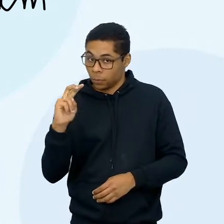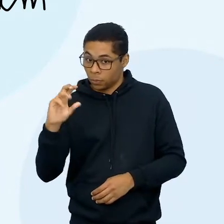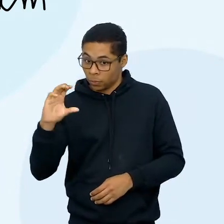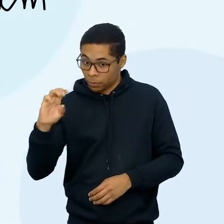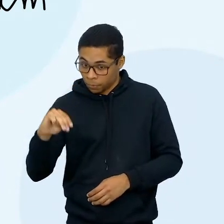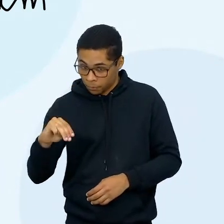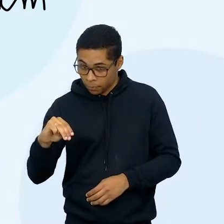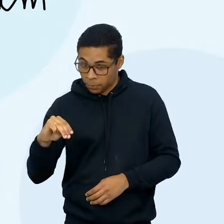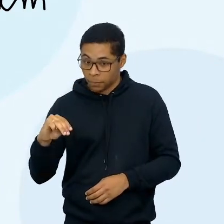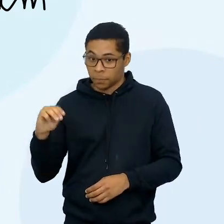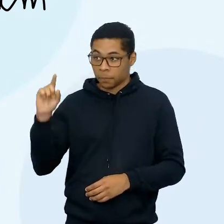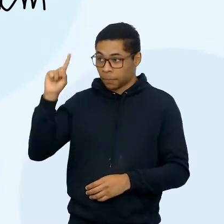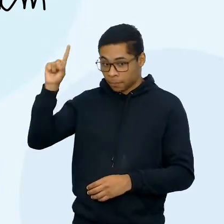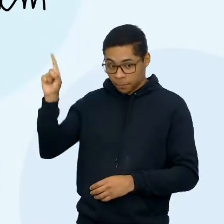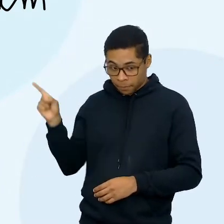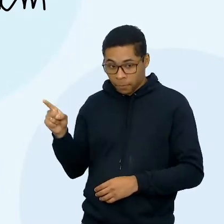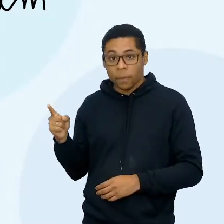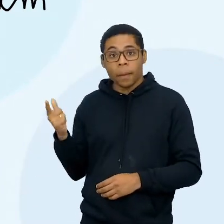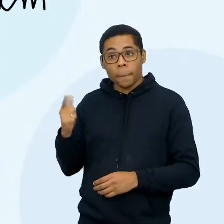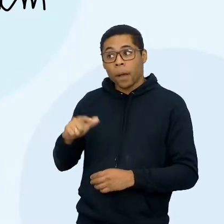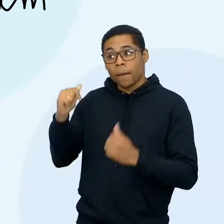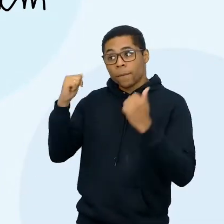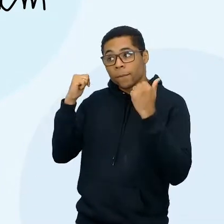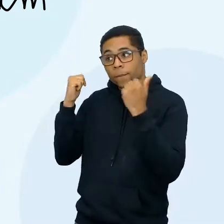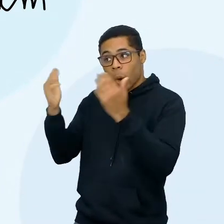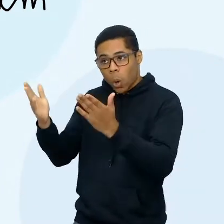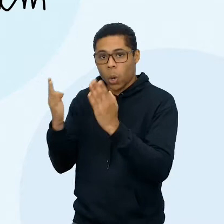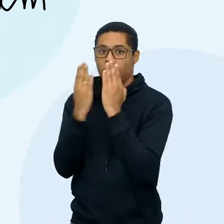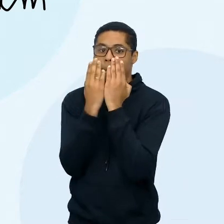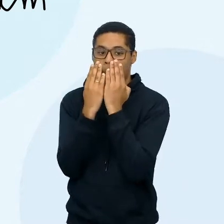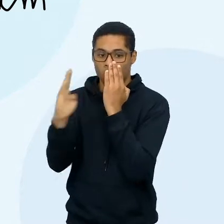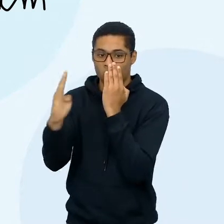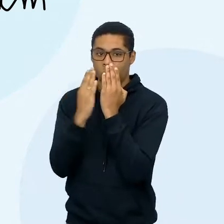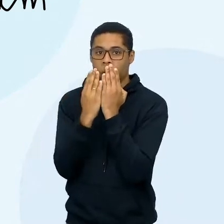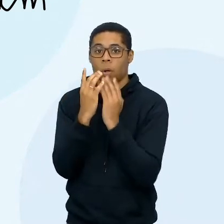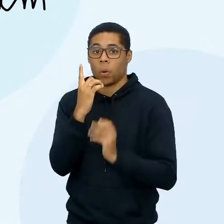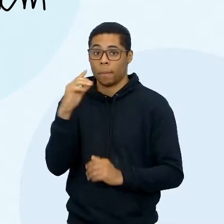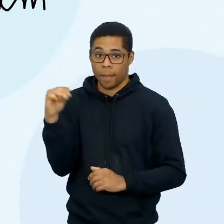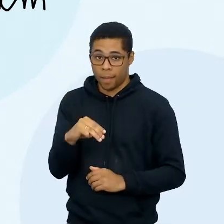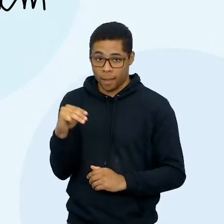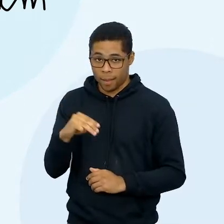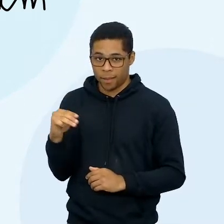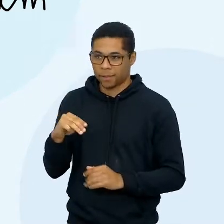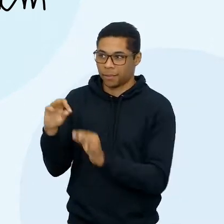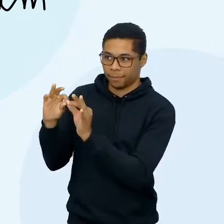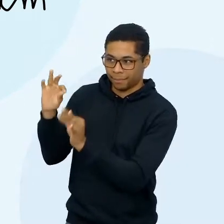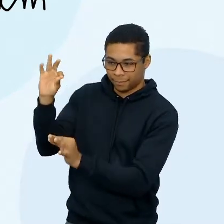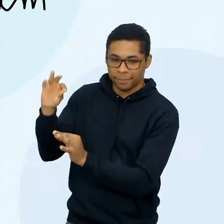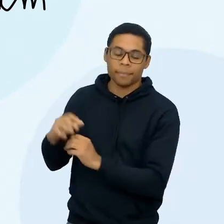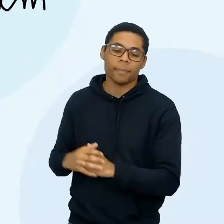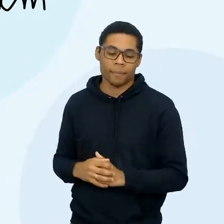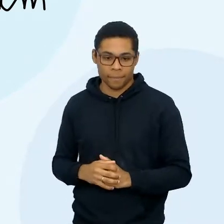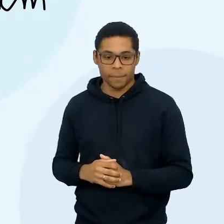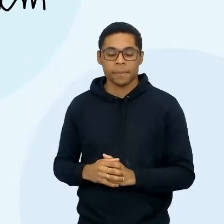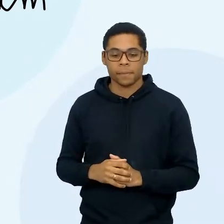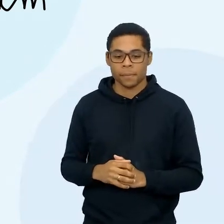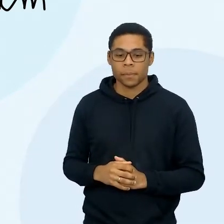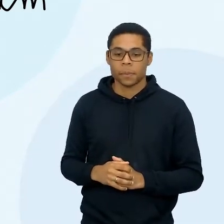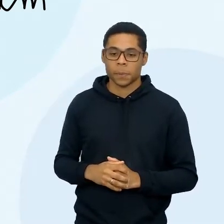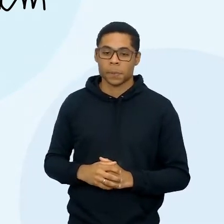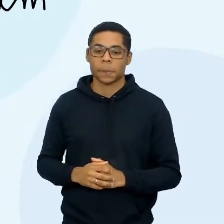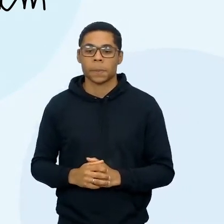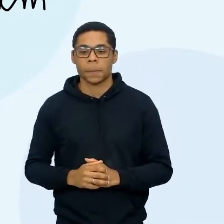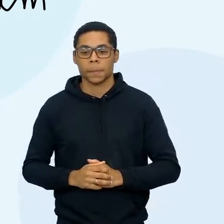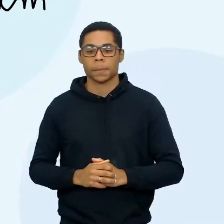50 centímetros para 250, é a mesma coisa que 5 para 25, aí a gente está numa escala de 1 para 5 no nosso